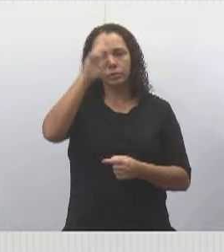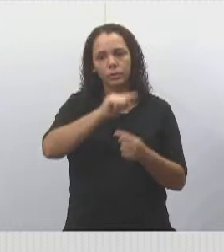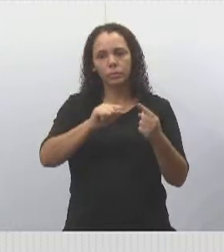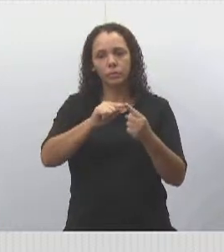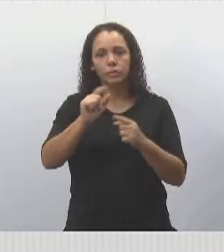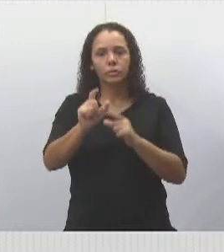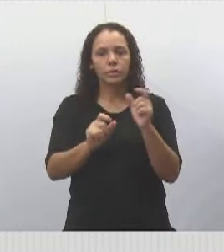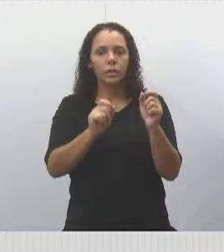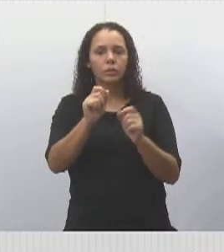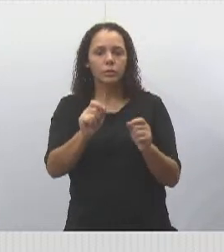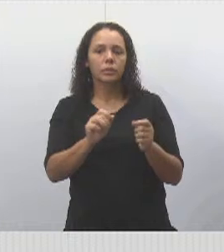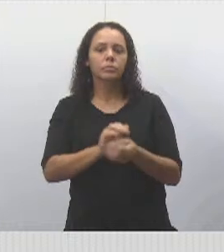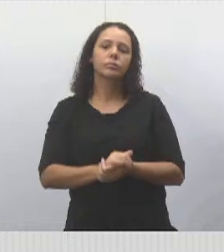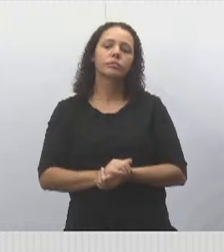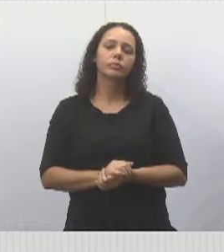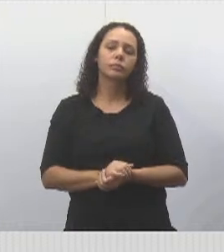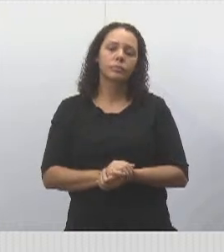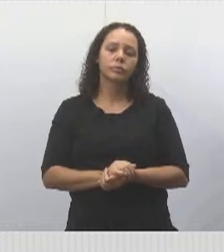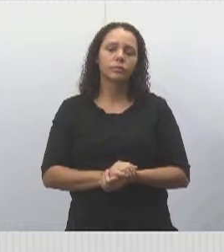passar, por favor.